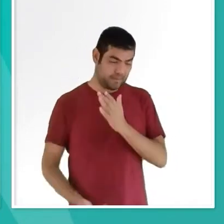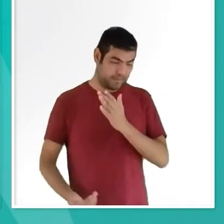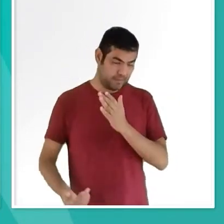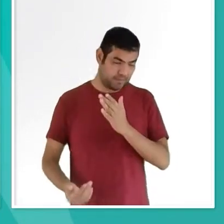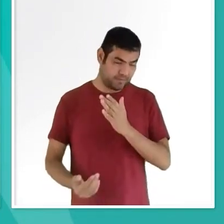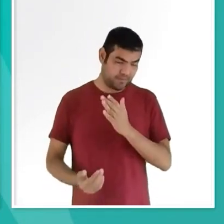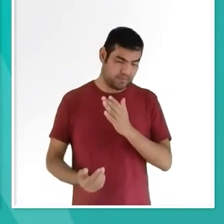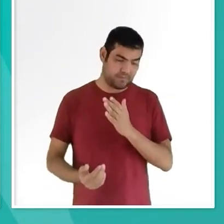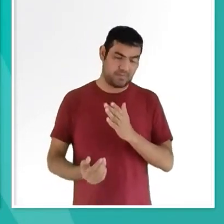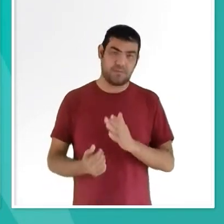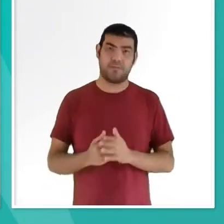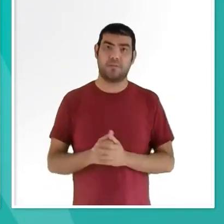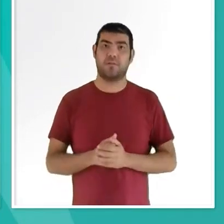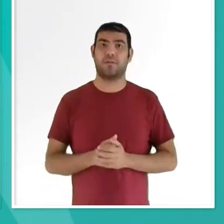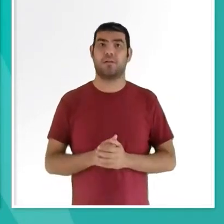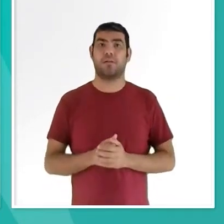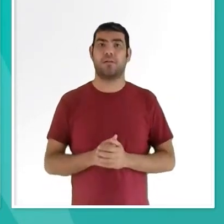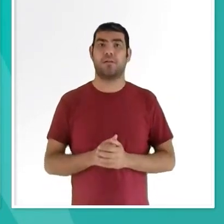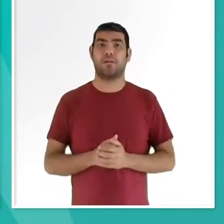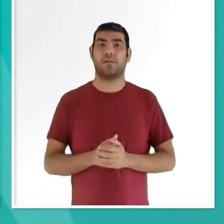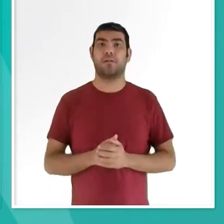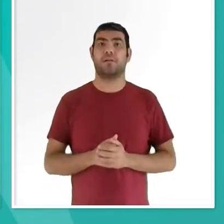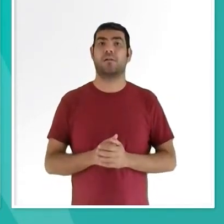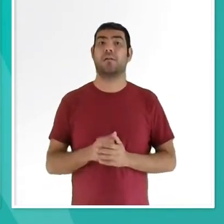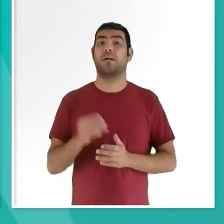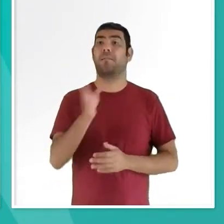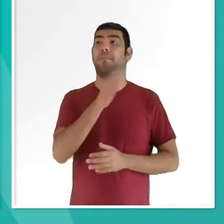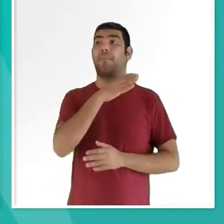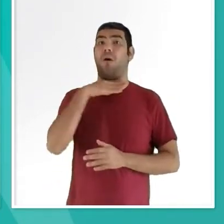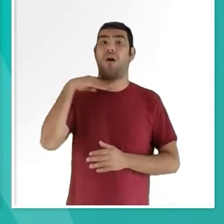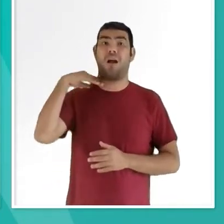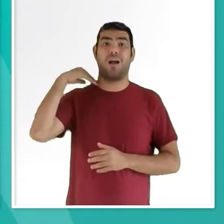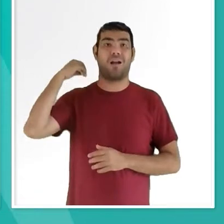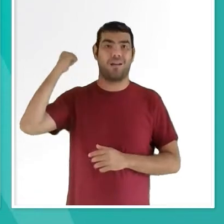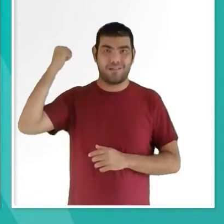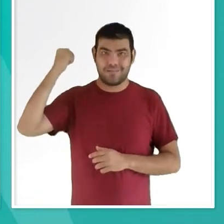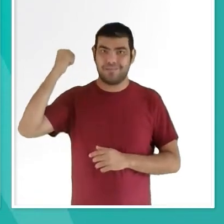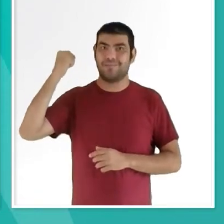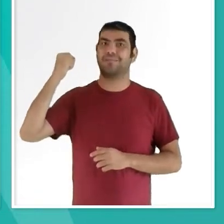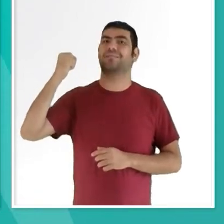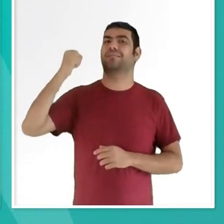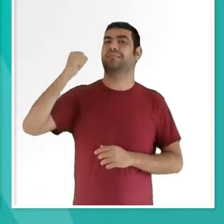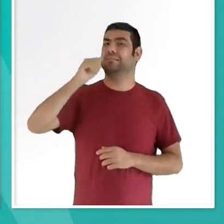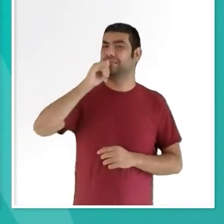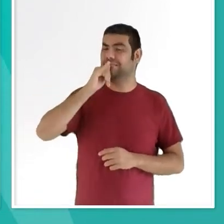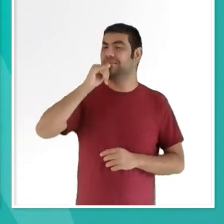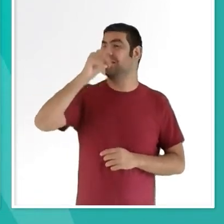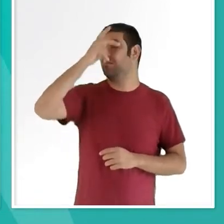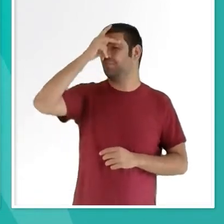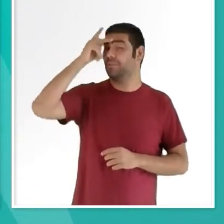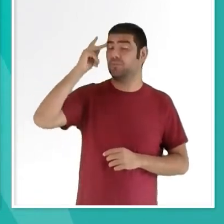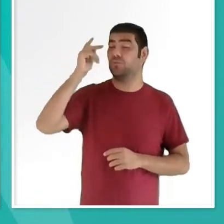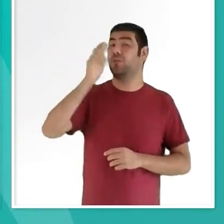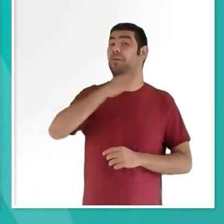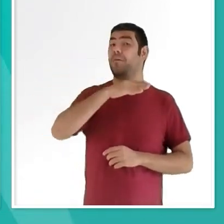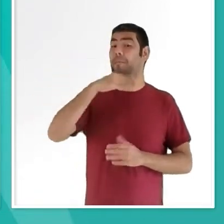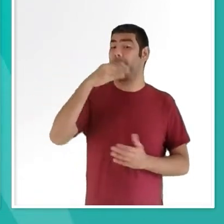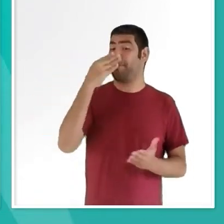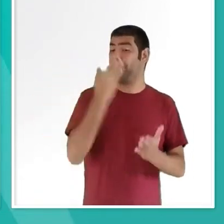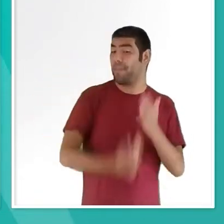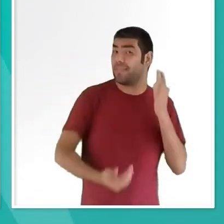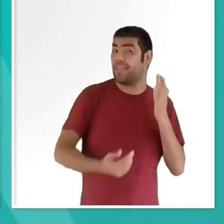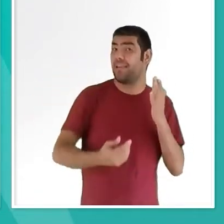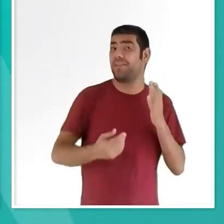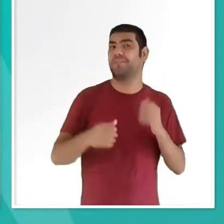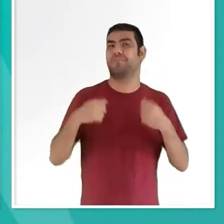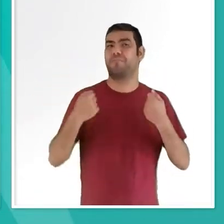era sacrificado. Então, os jogadores que perdiam esse jogo eram sacrificados. Por